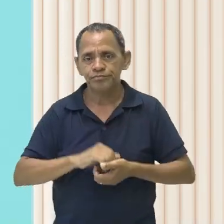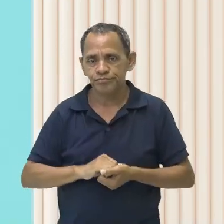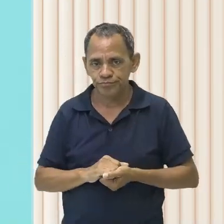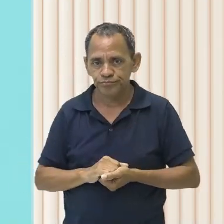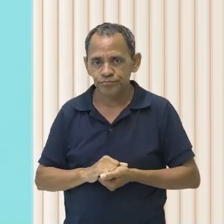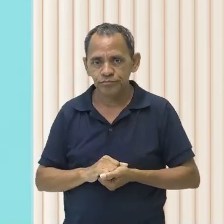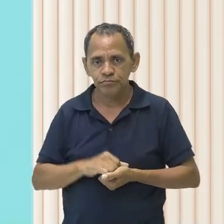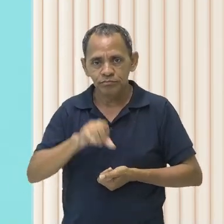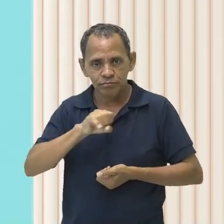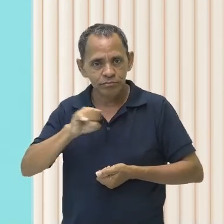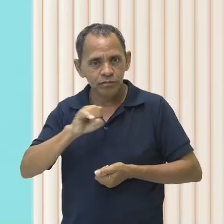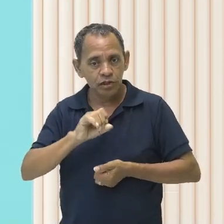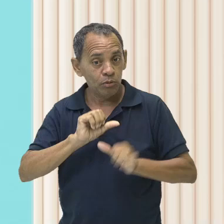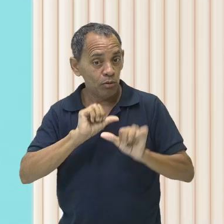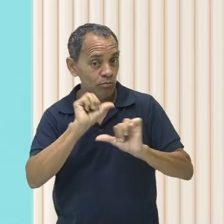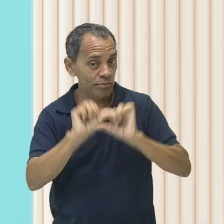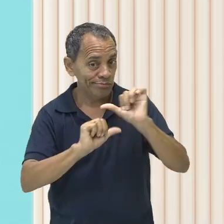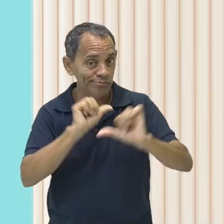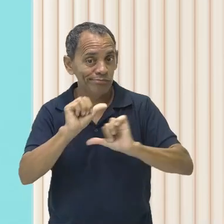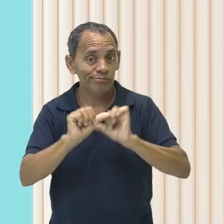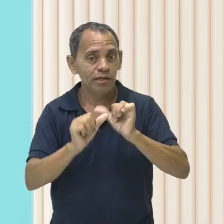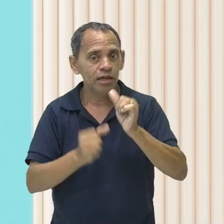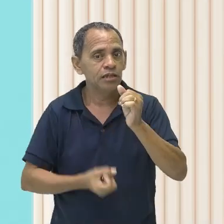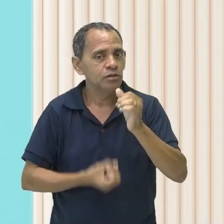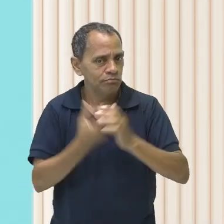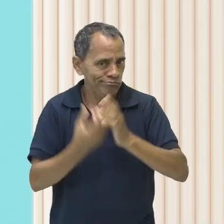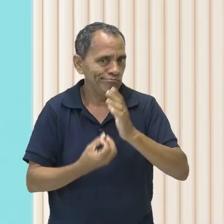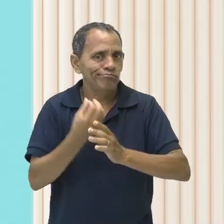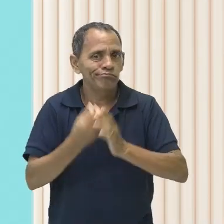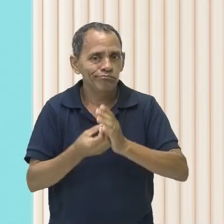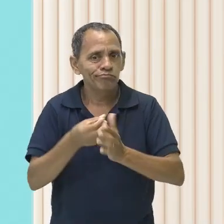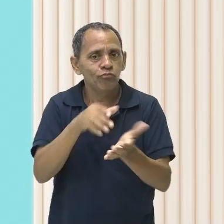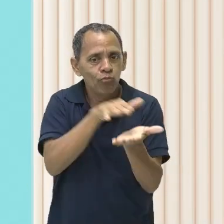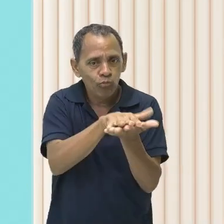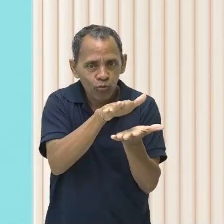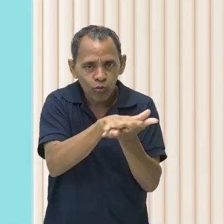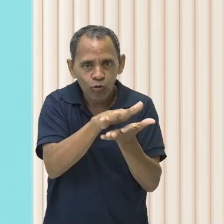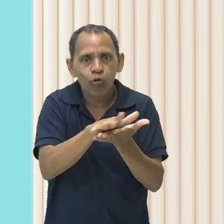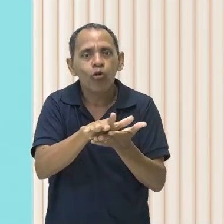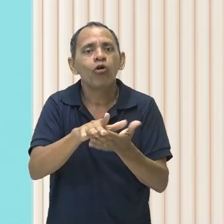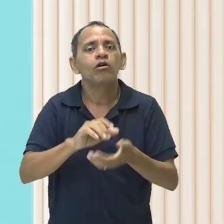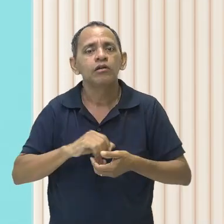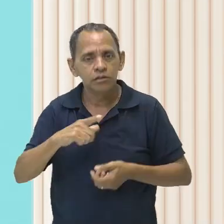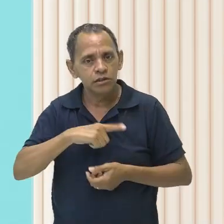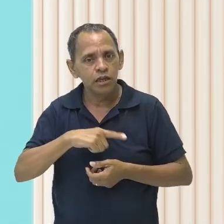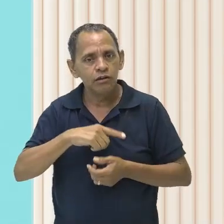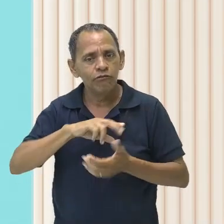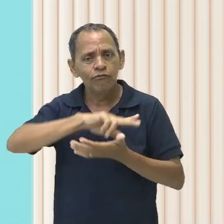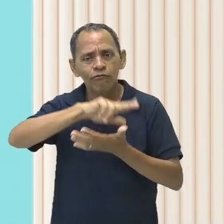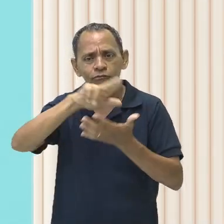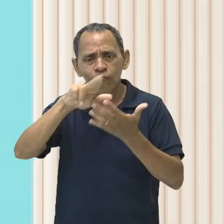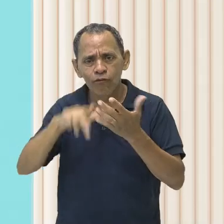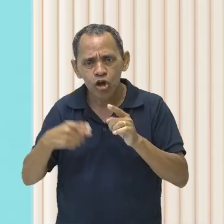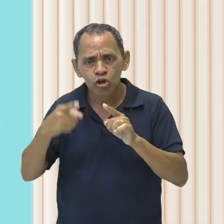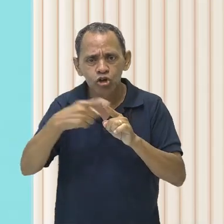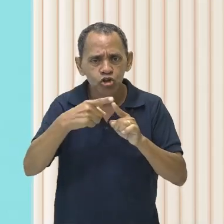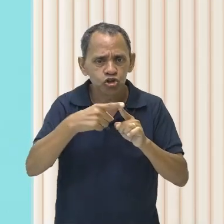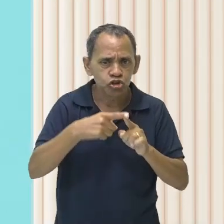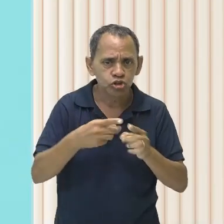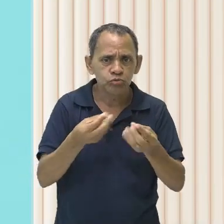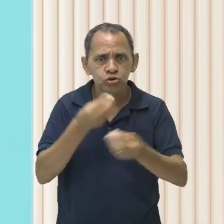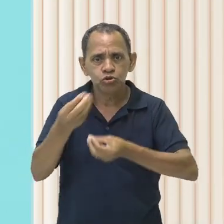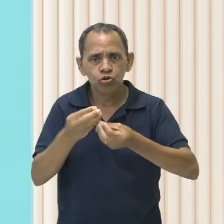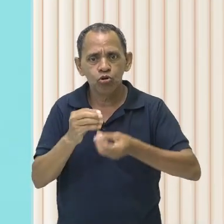transição, as produções que aconteceram ali pegam muitos estilos, né? Antigos, inclusive. Lembra-se que a gente está vindo ali